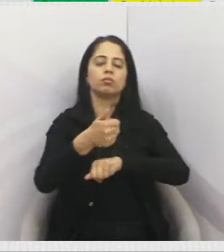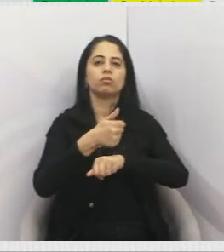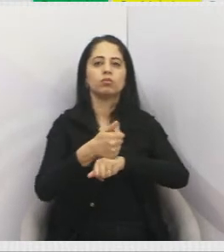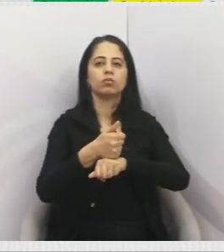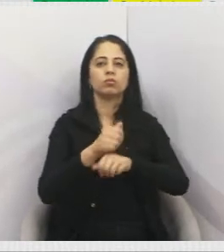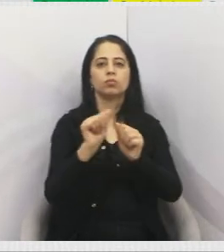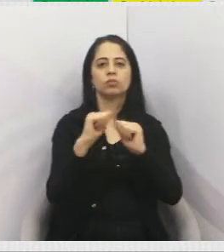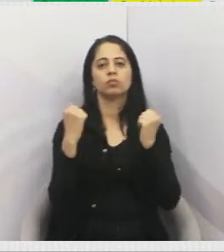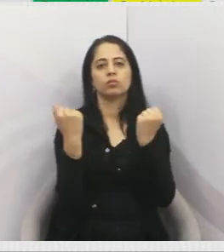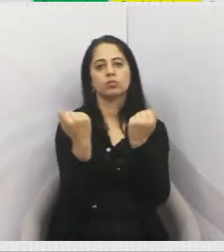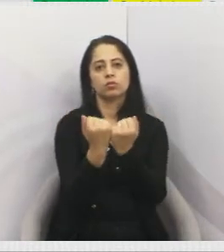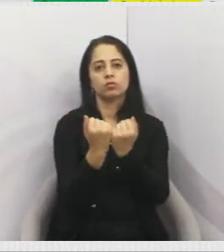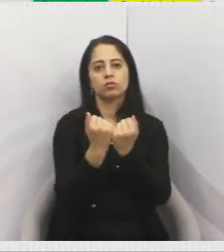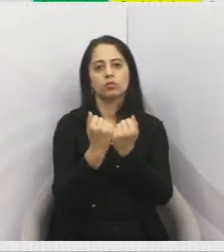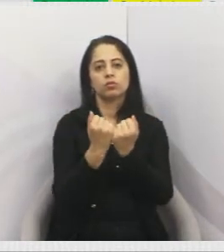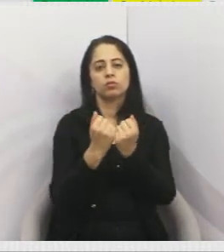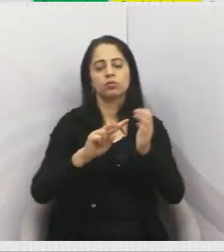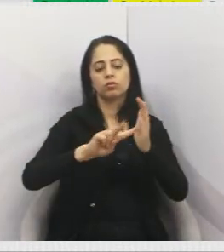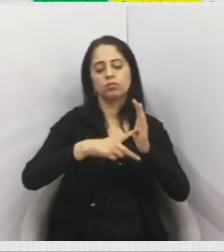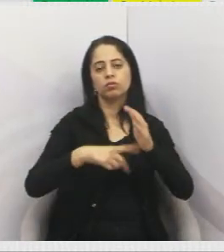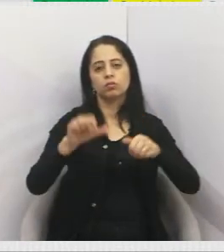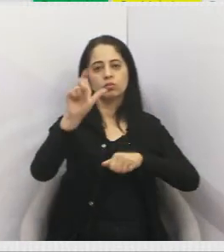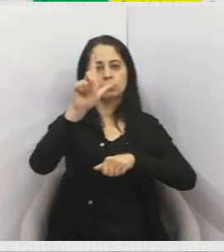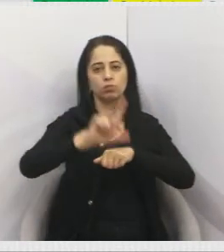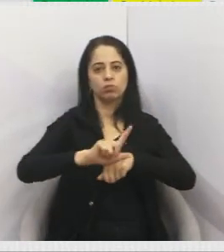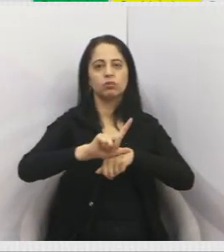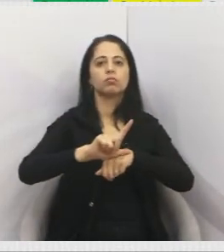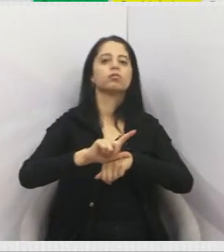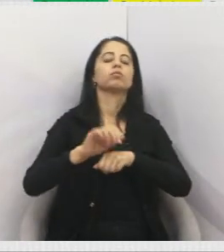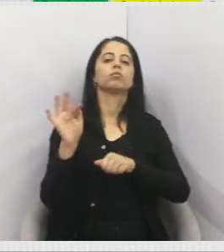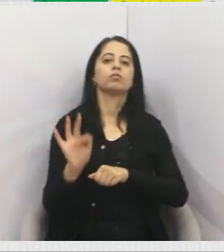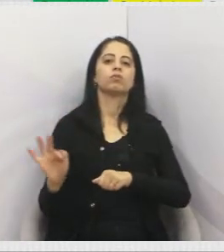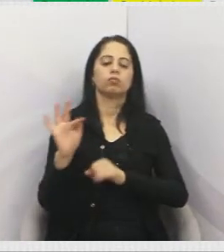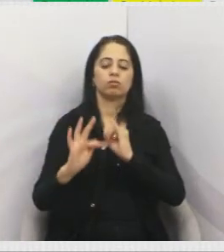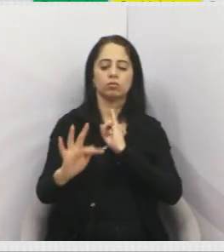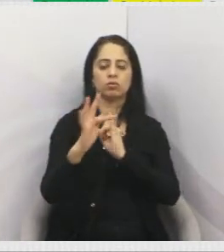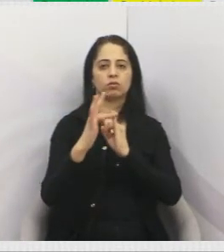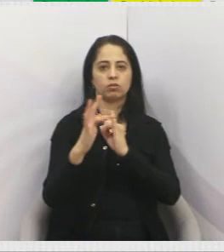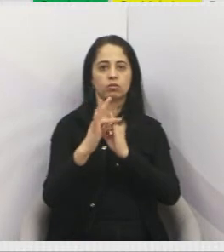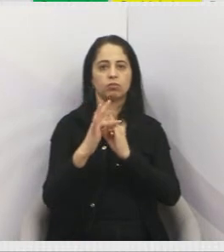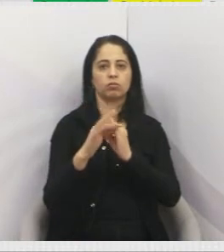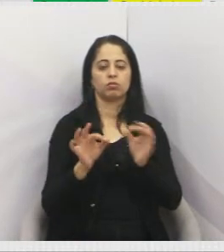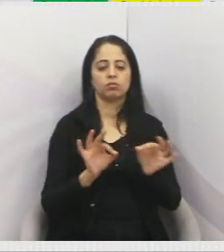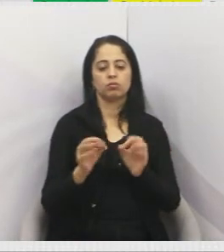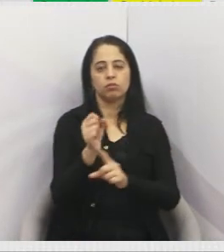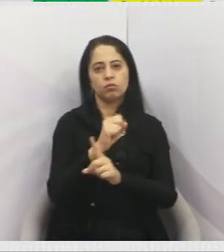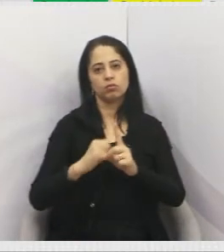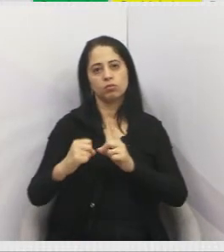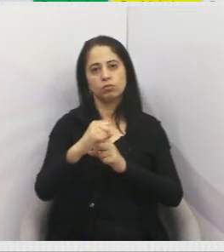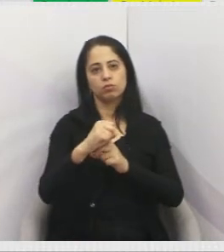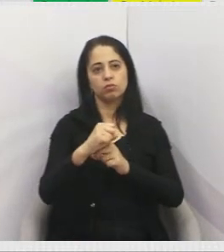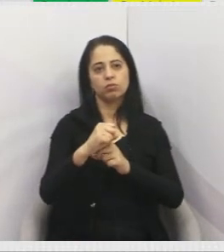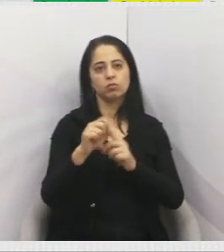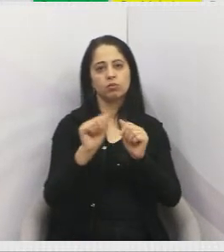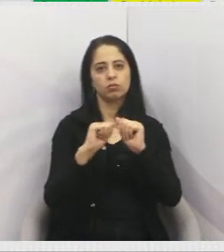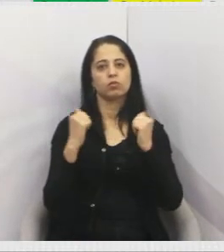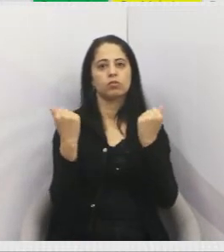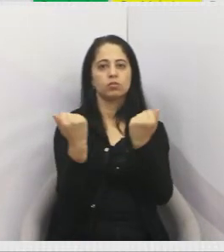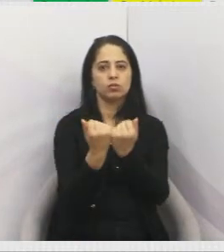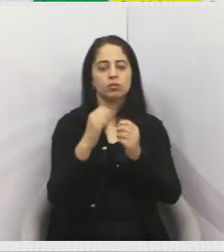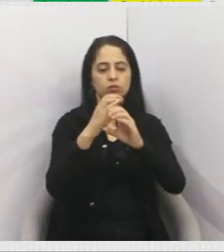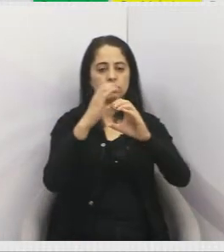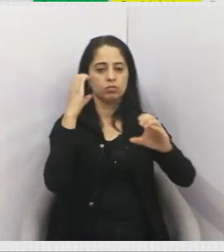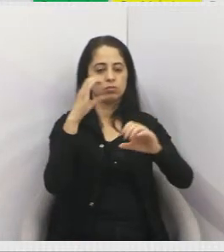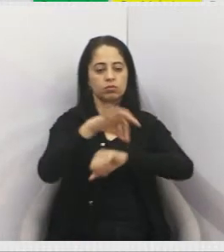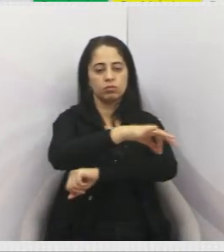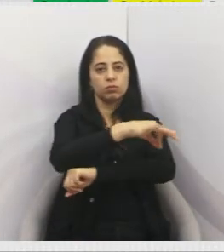profissionais, Associação Comercial e Industrial de Jacareí, entidades acadêmicas, Instituto Federal e Organização da Sociedade Civil, Associação dos Engenheiros e